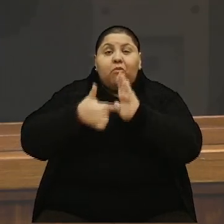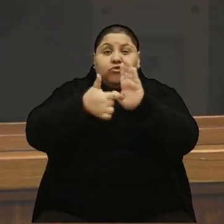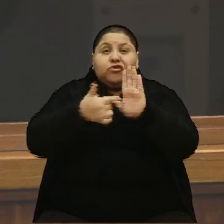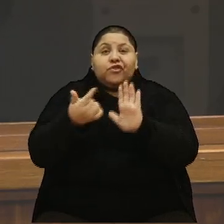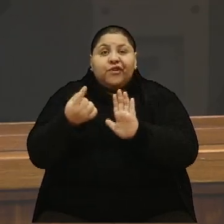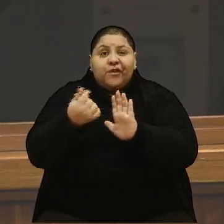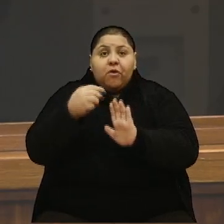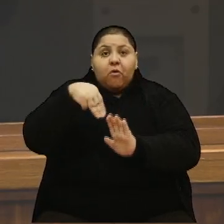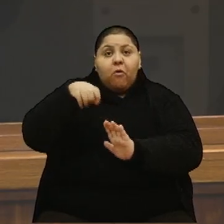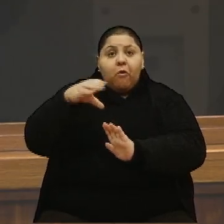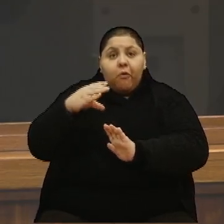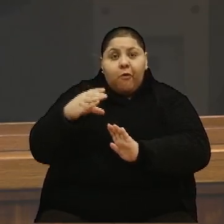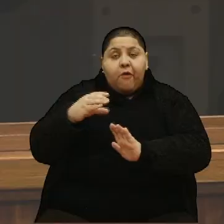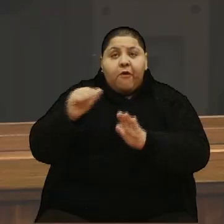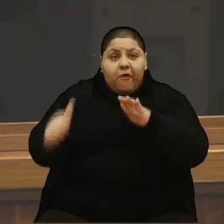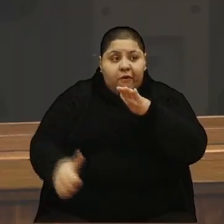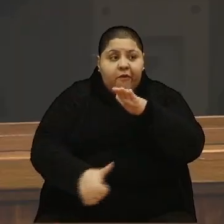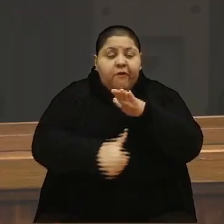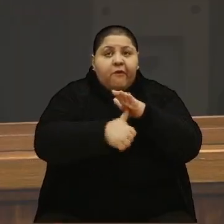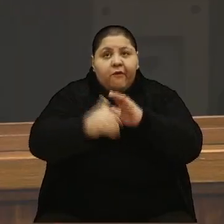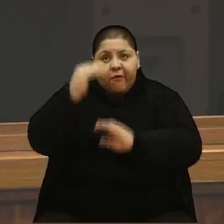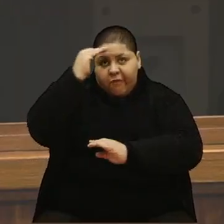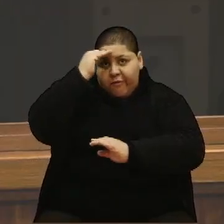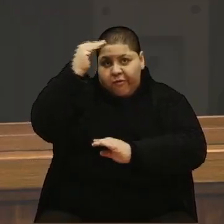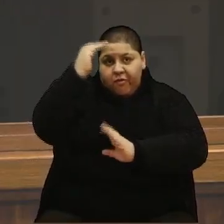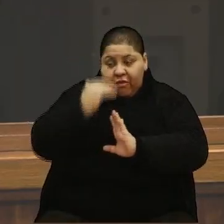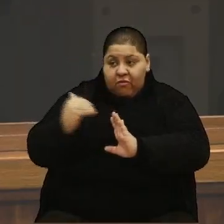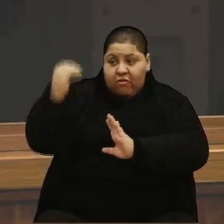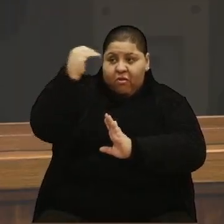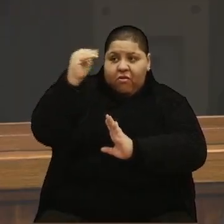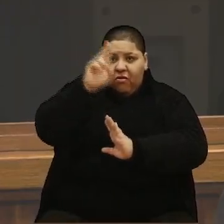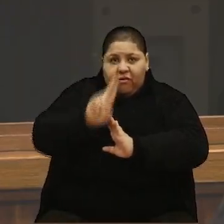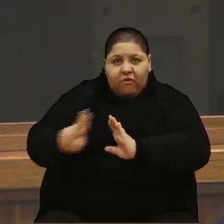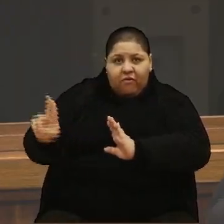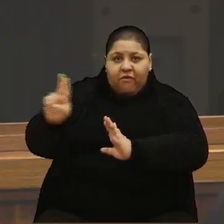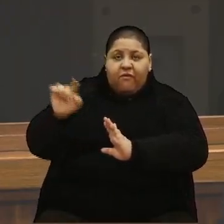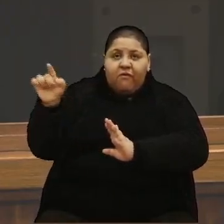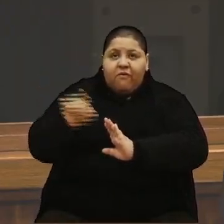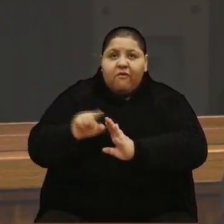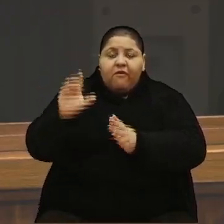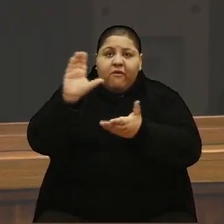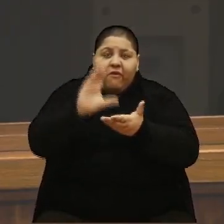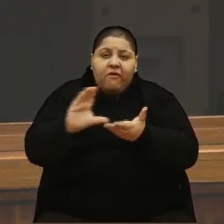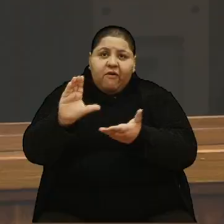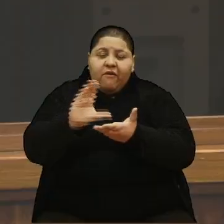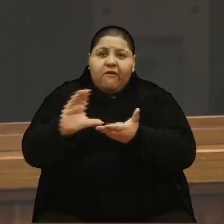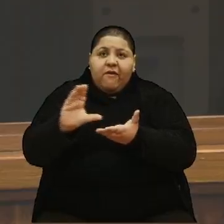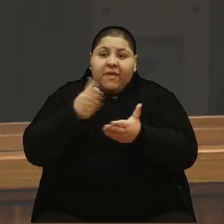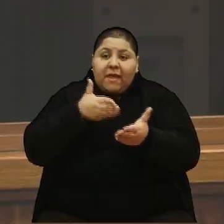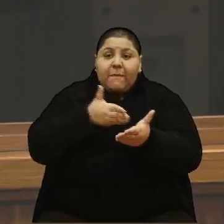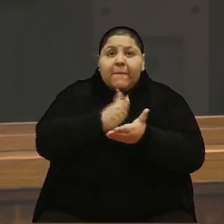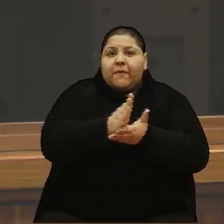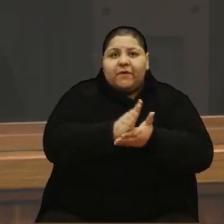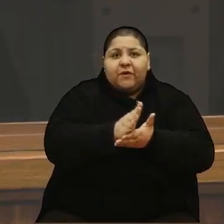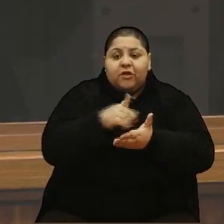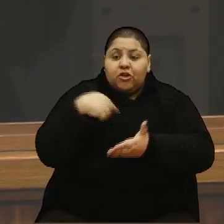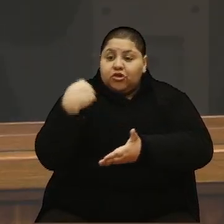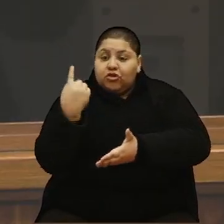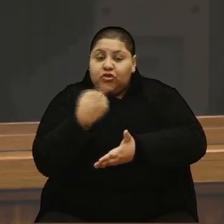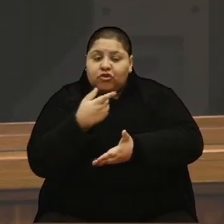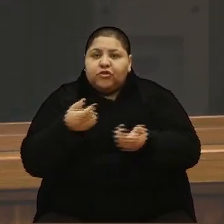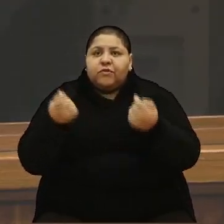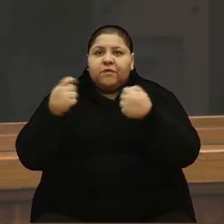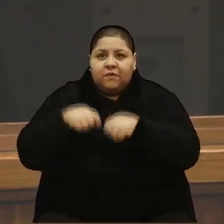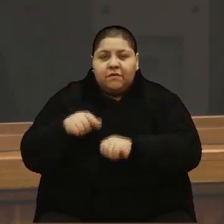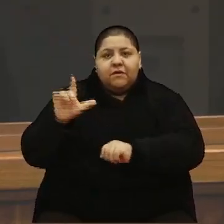o MEC, e a reitora respeita a autonomia universitária, então é o Conselho Universitário que aprova. E nós